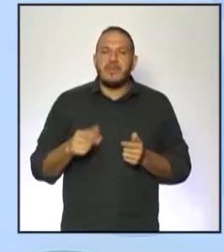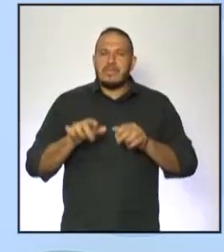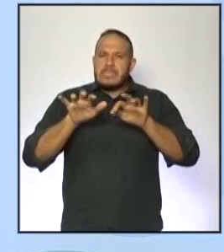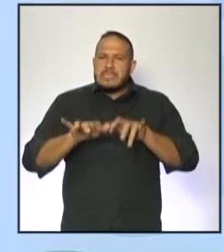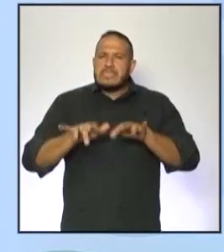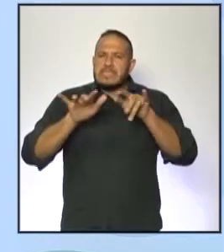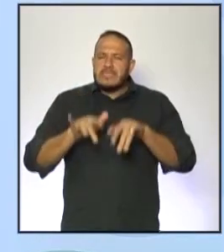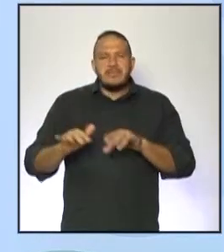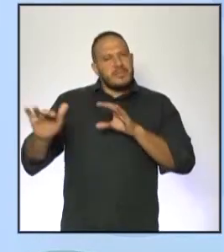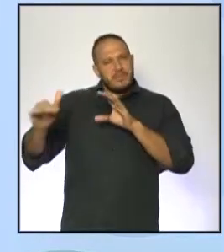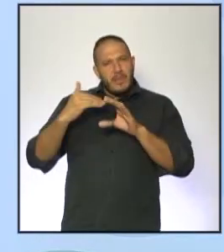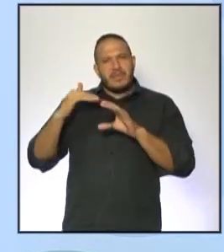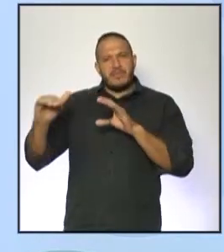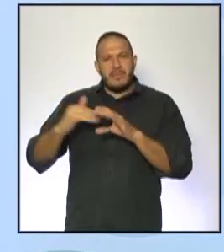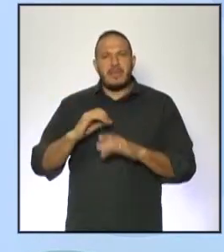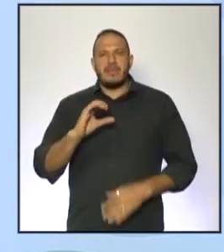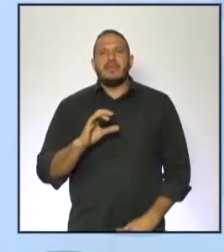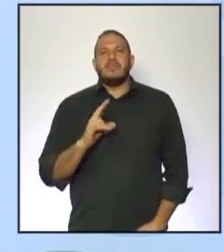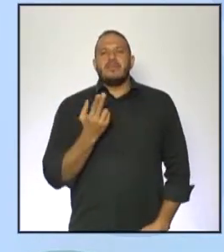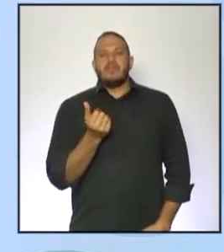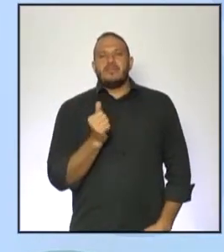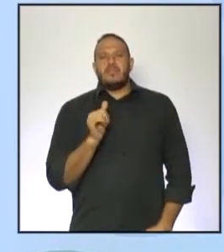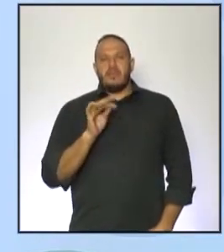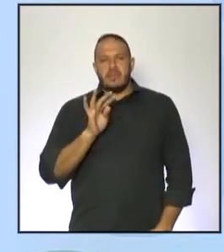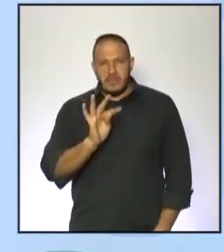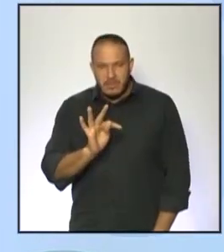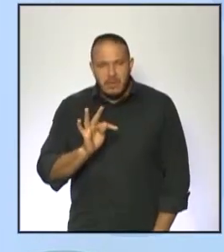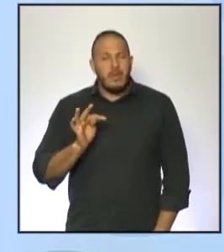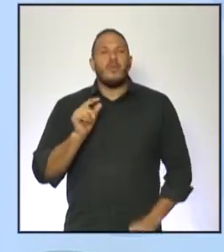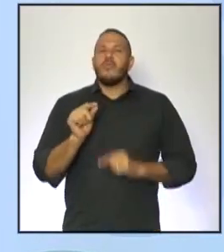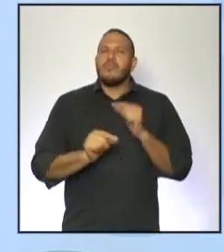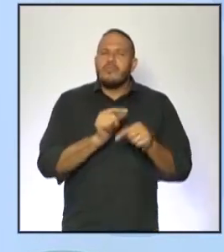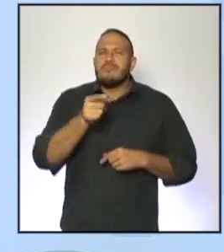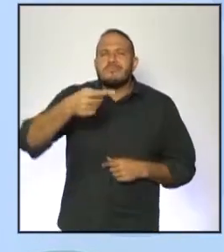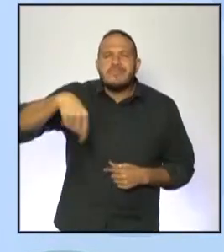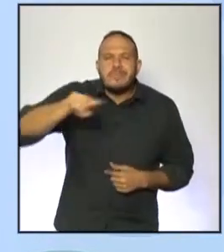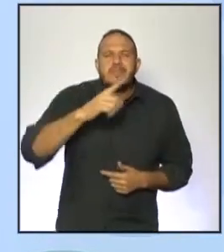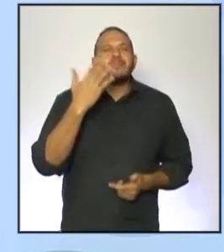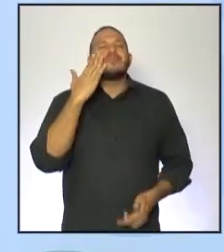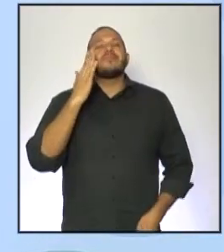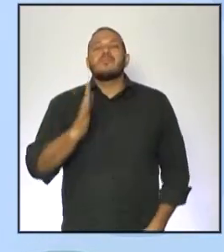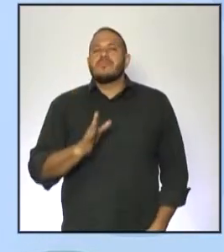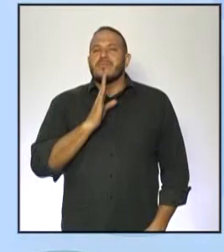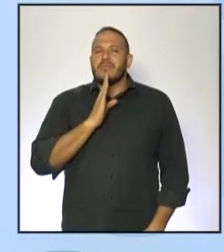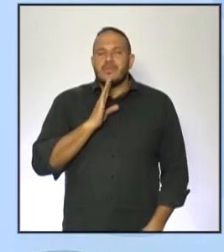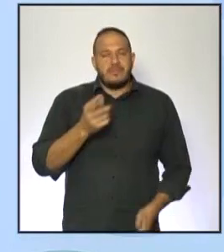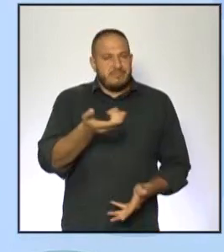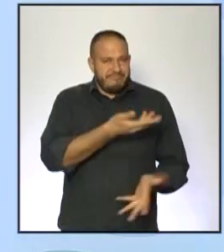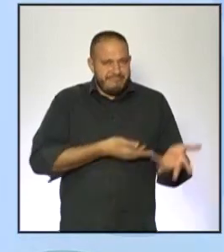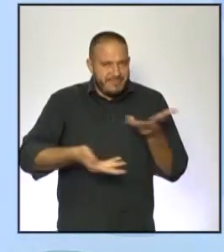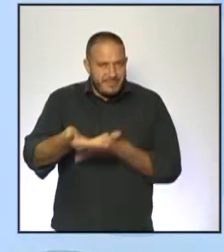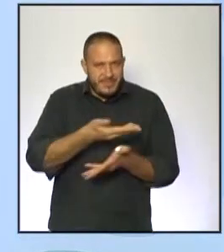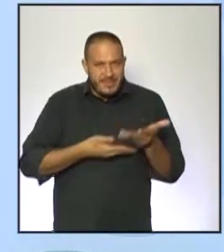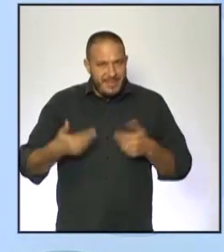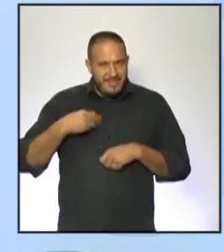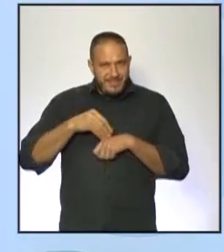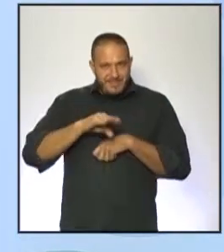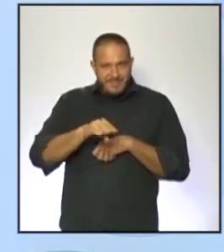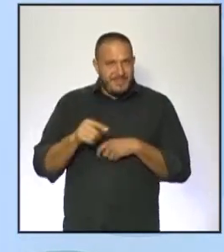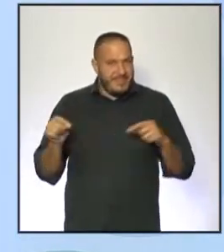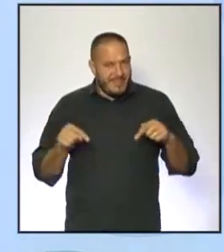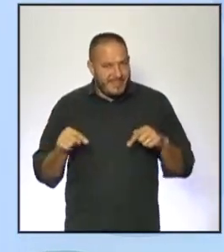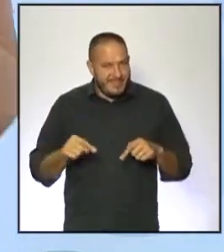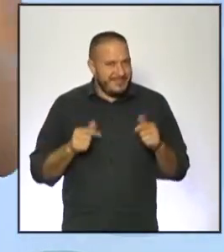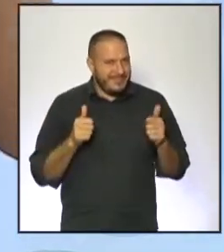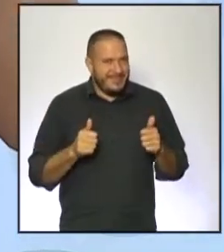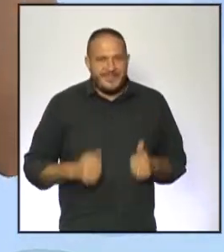ouvir, então, quem foram esses inventores, quais vocês conhecem, que nós vamos compartilhar aqui. Agora, eu quero